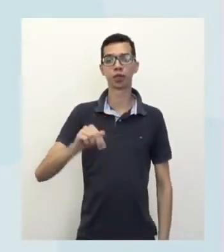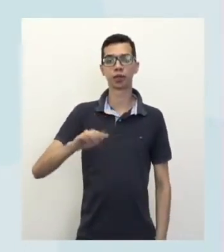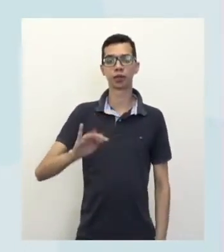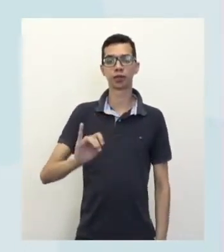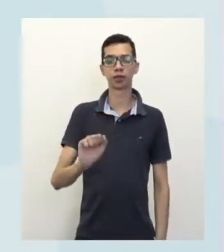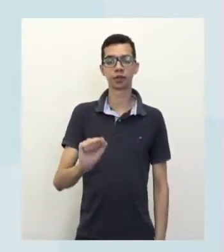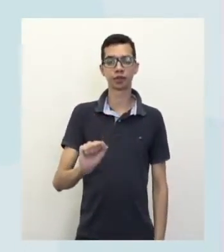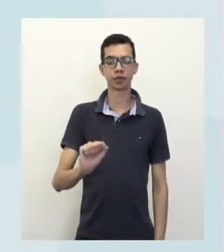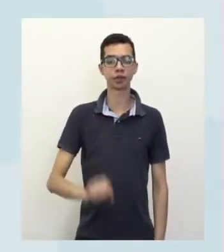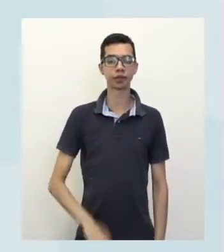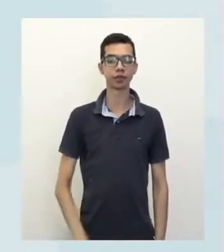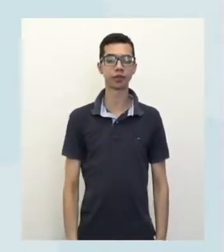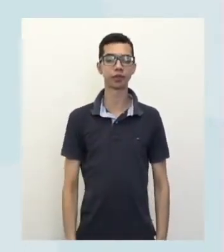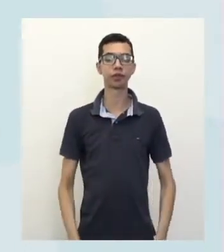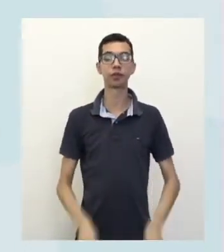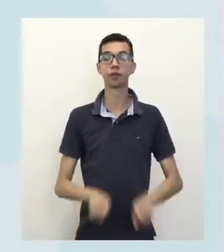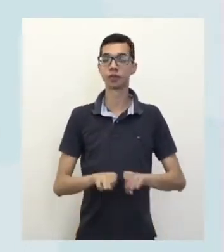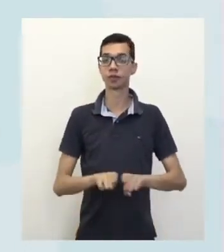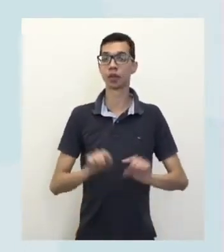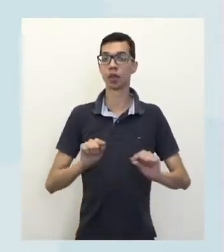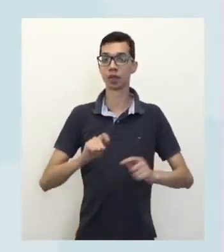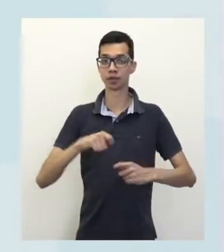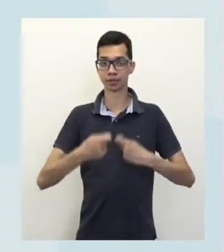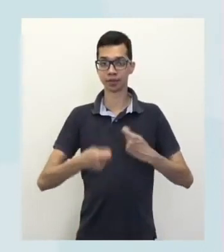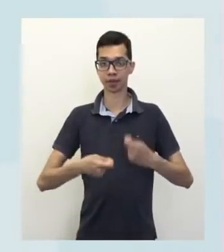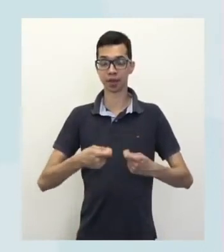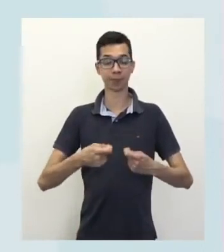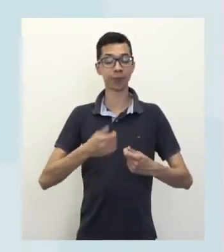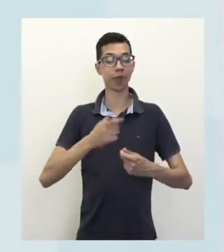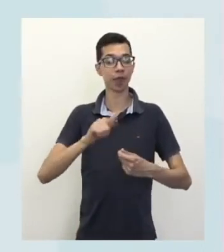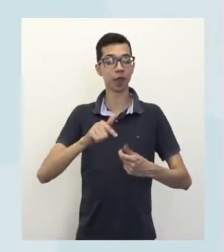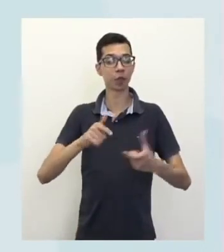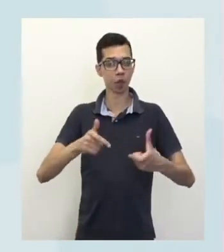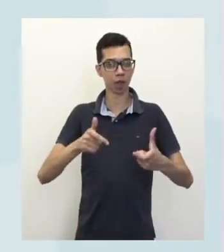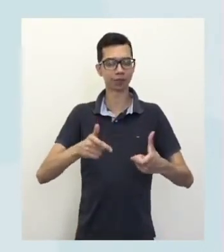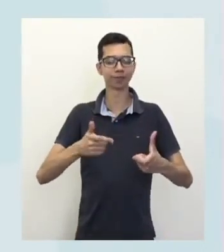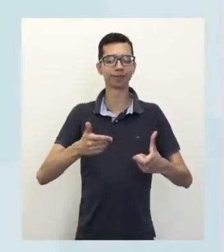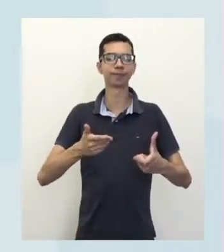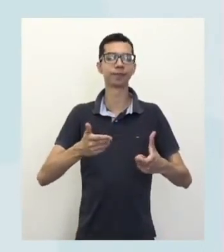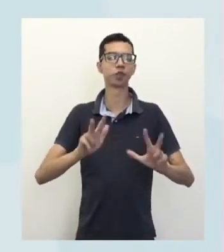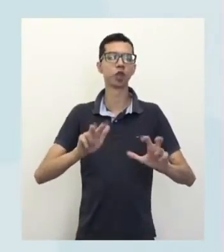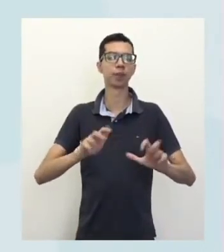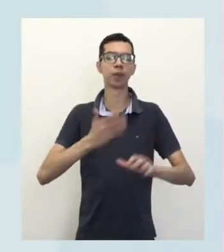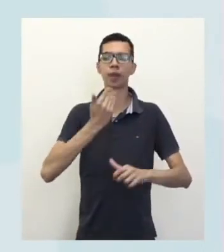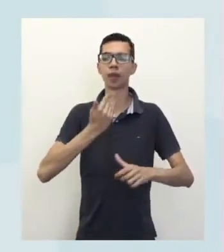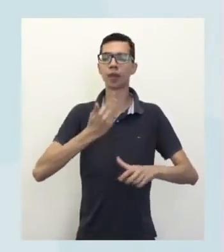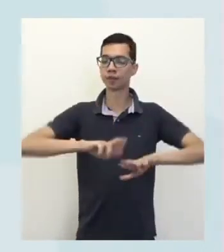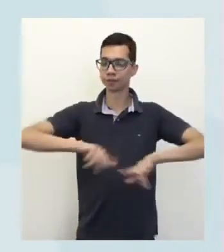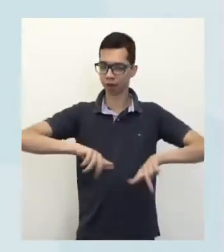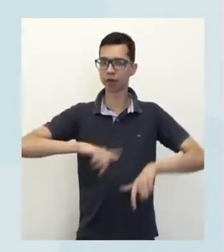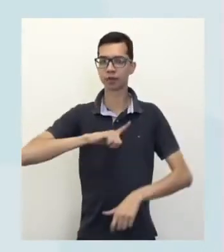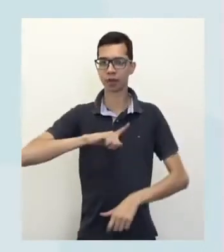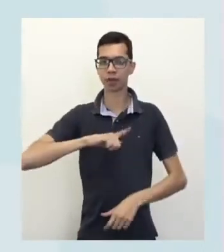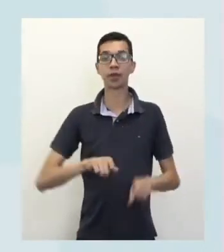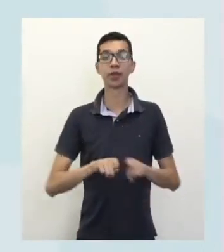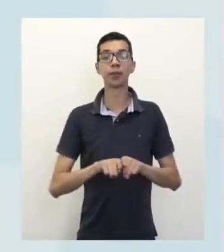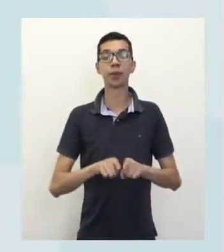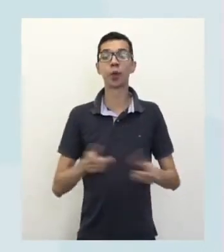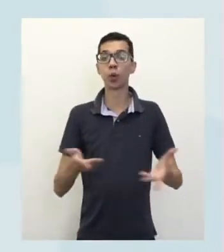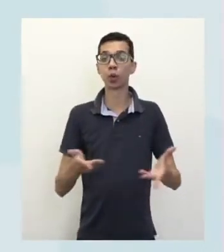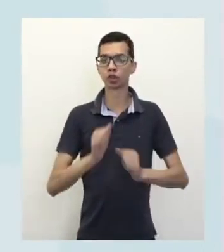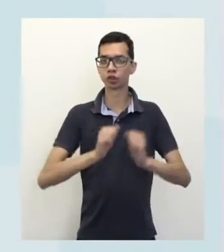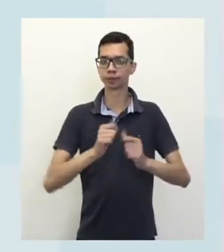tem a indústria de alimentos, alimentícia, e hoje cresce bastante o número de unidades